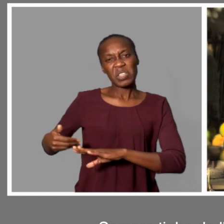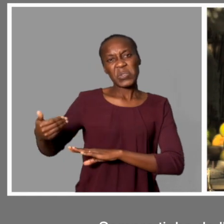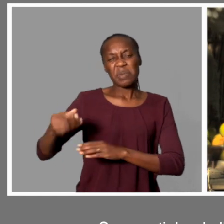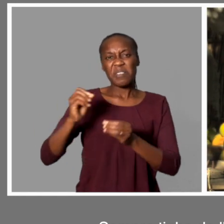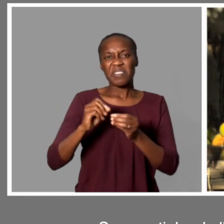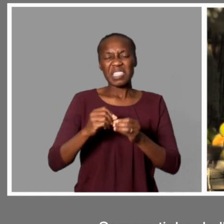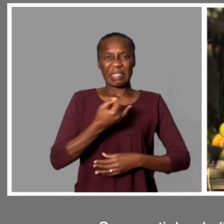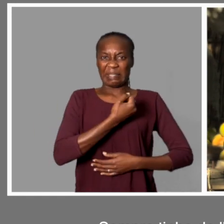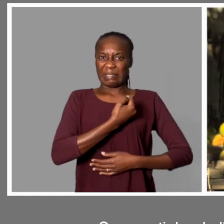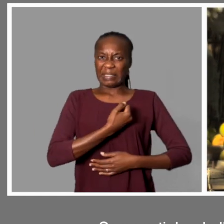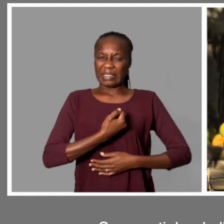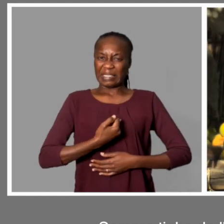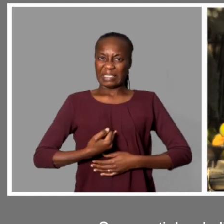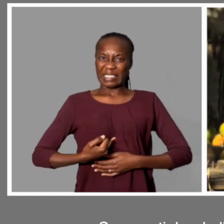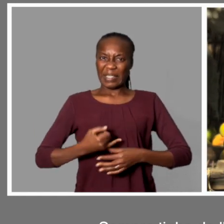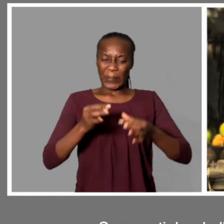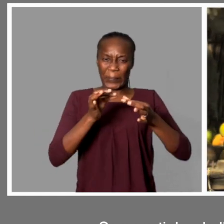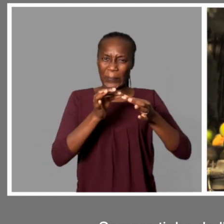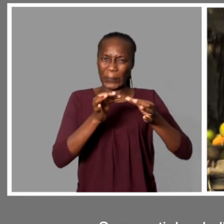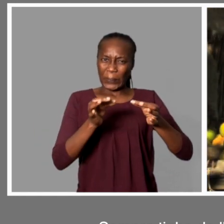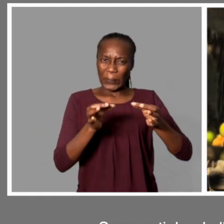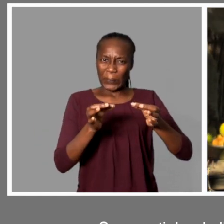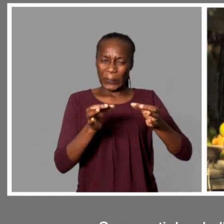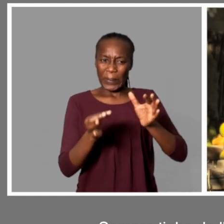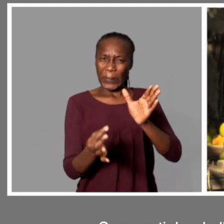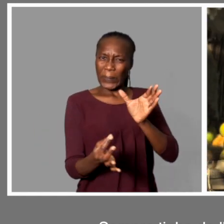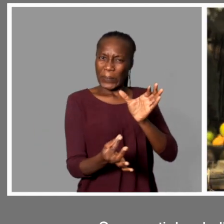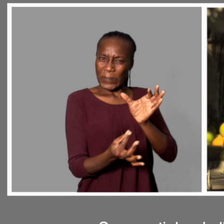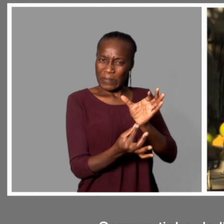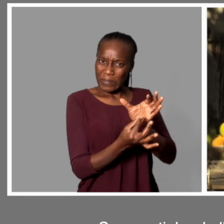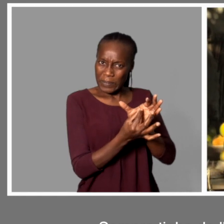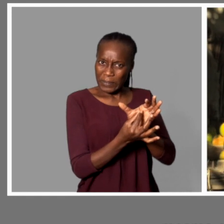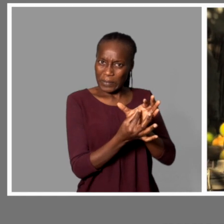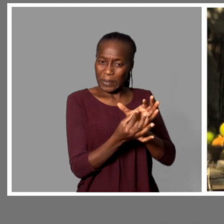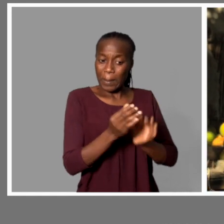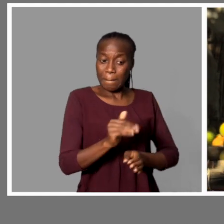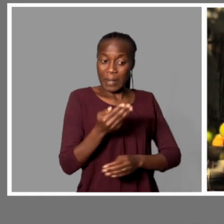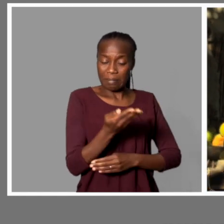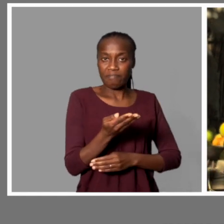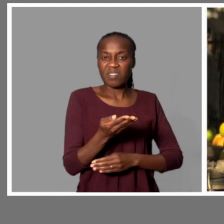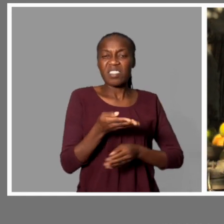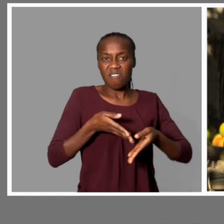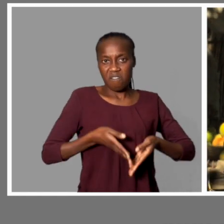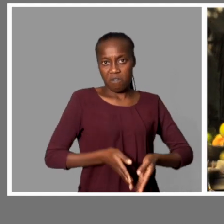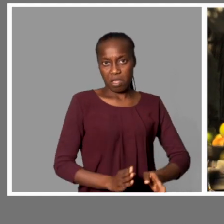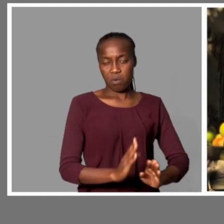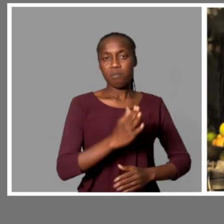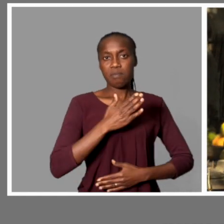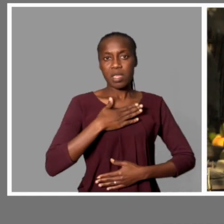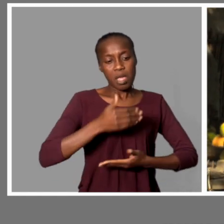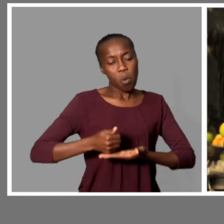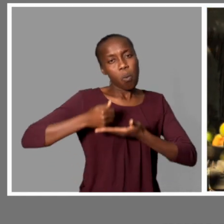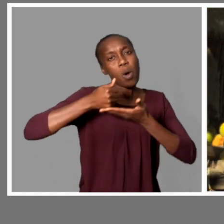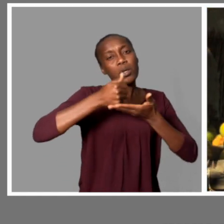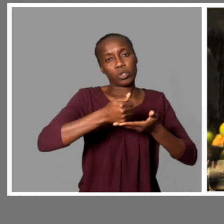sempre tinha que lhe meter no ânus um supositório. E não com isso, eu tinha que lhe